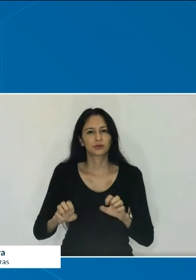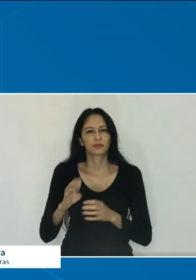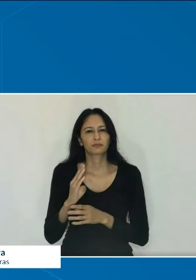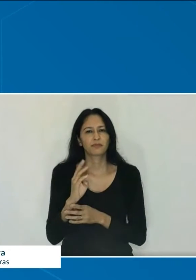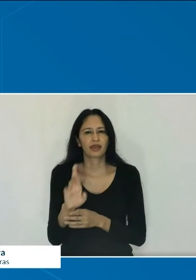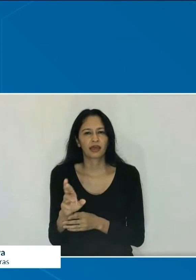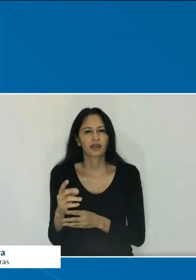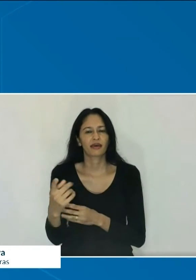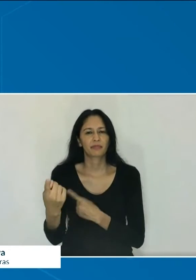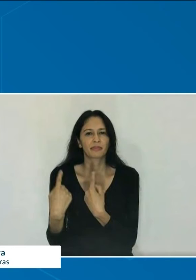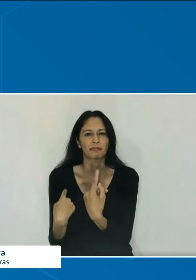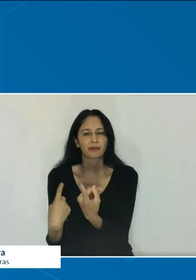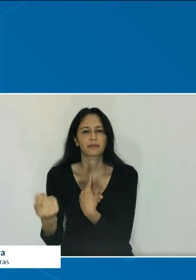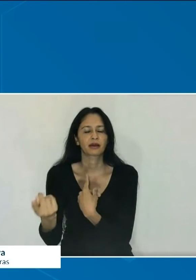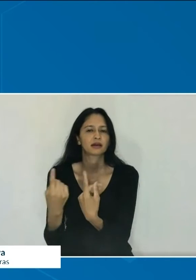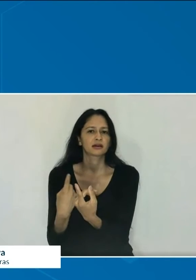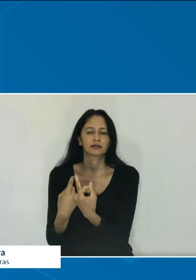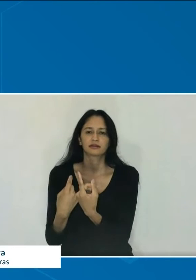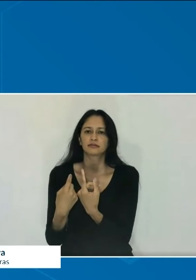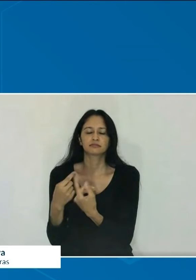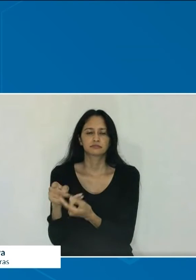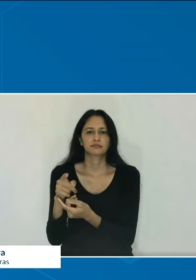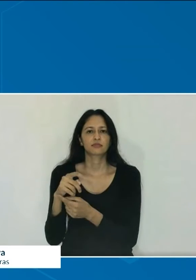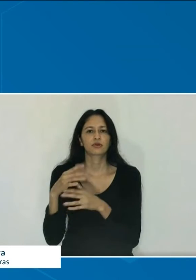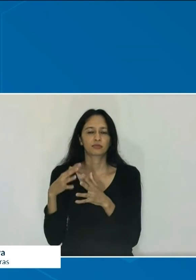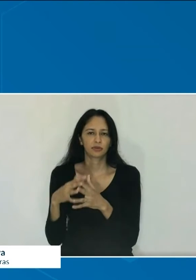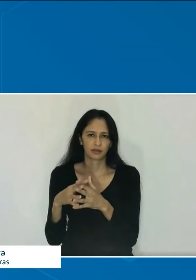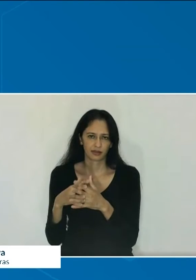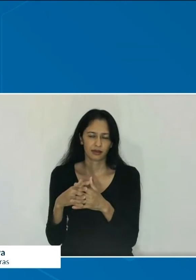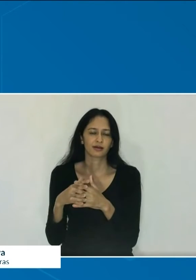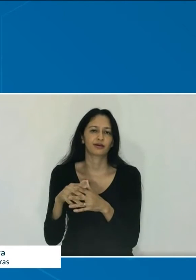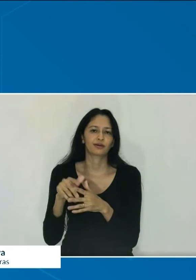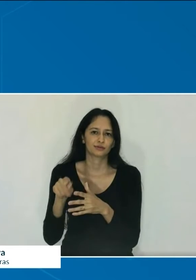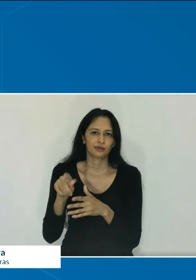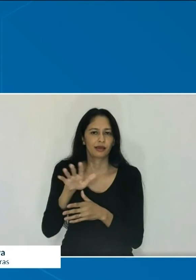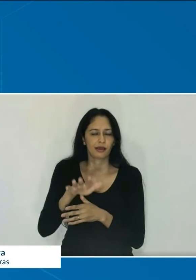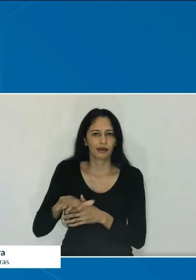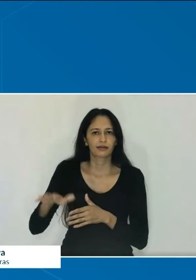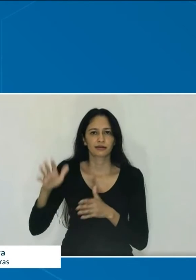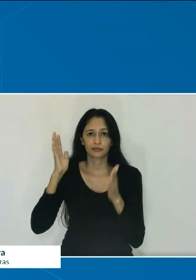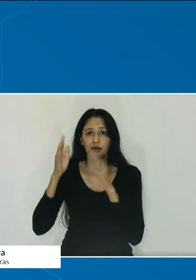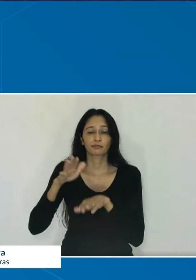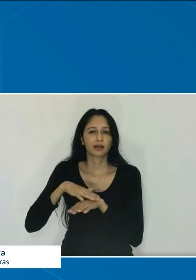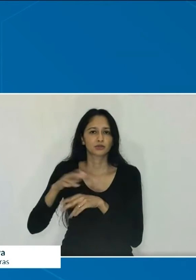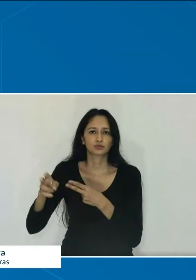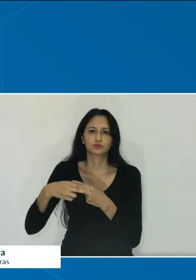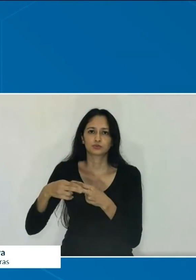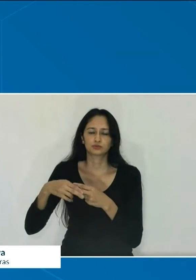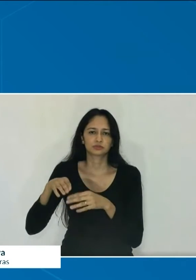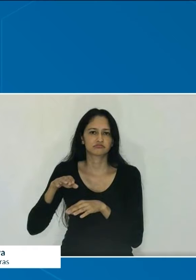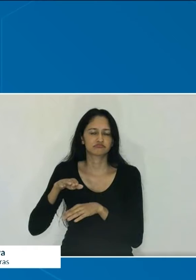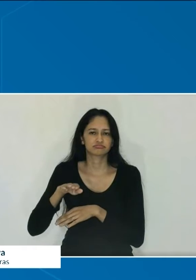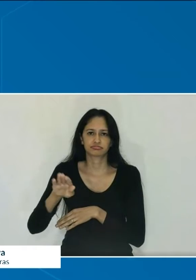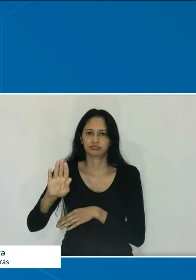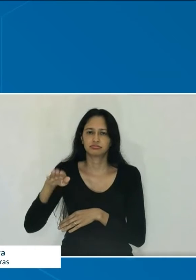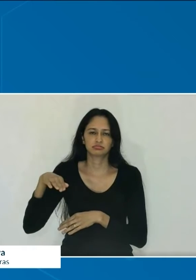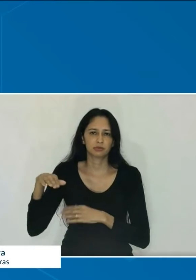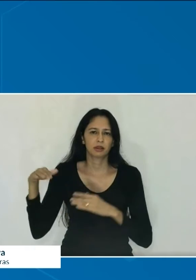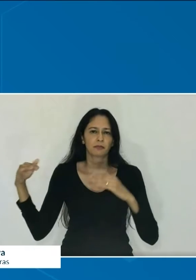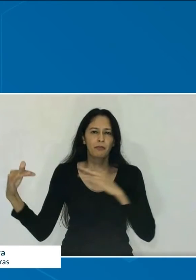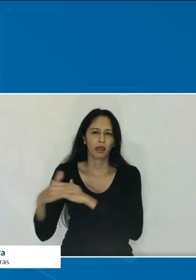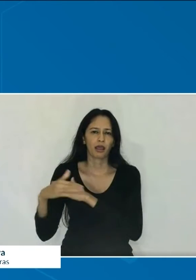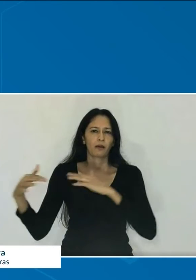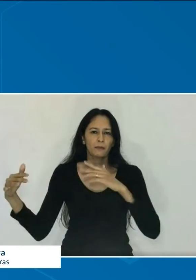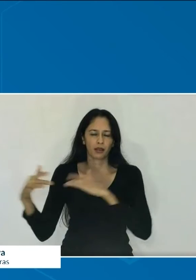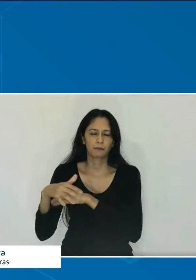foi mais priorizado e de maior importância dentro do transporte de carga. Mas como o professor Willer colocou, a